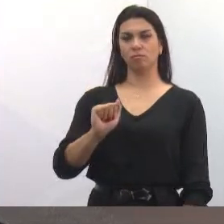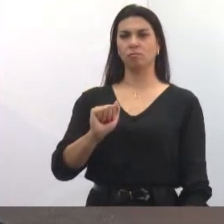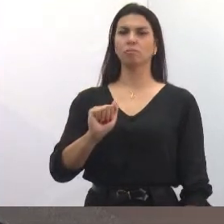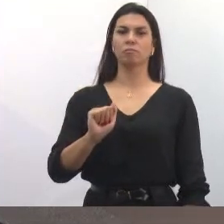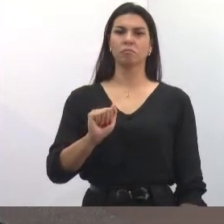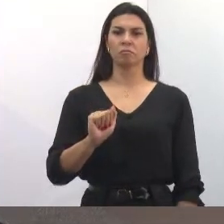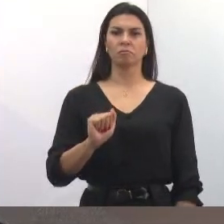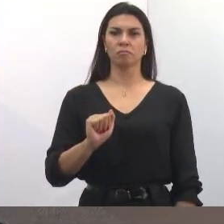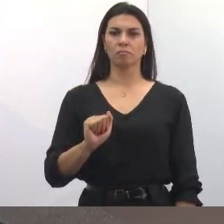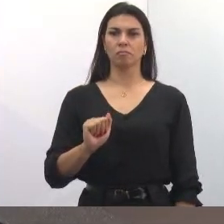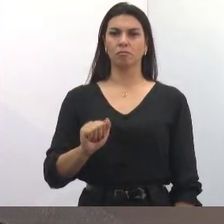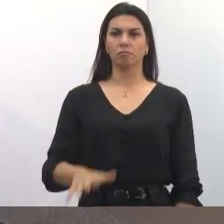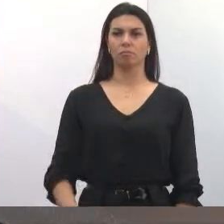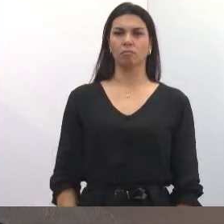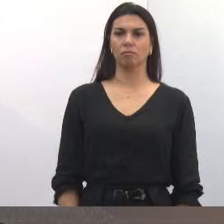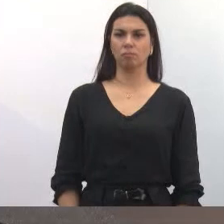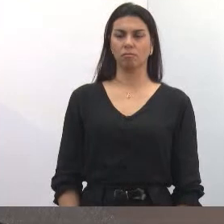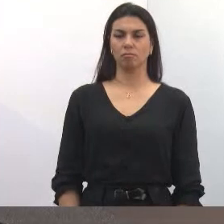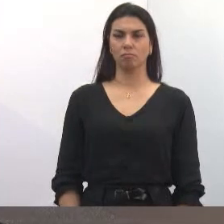Financeiro Adicional aos